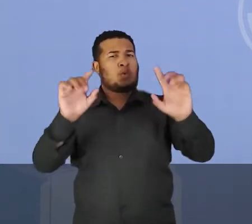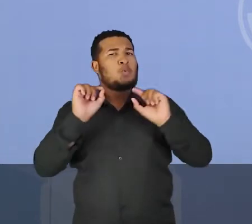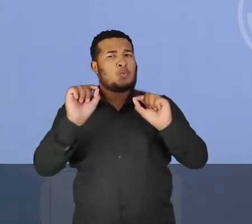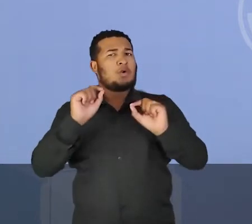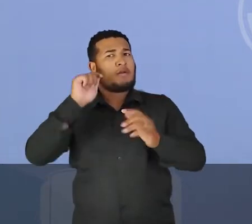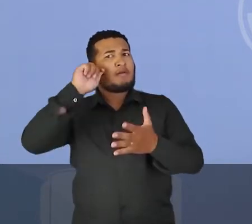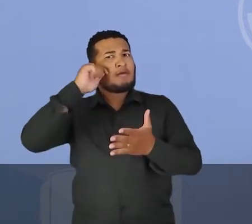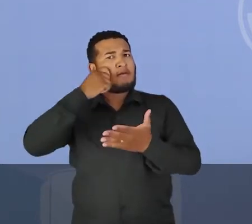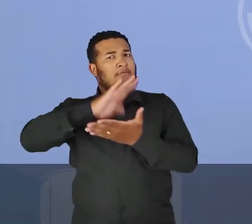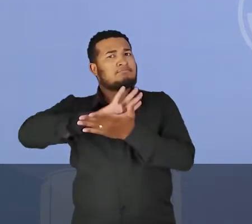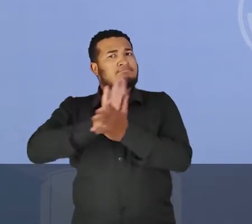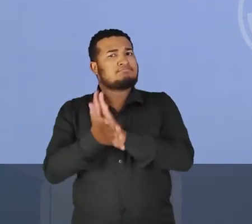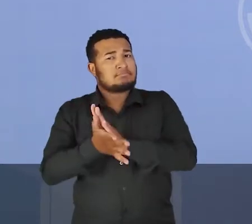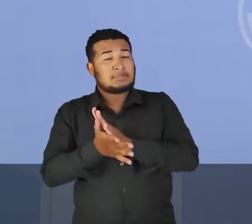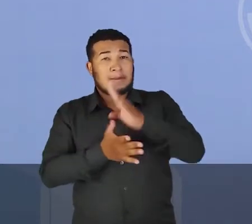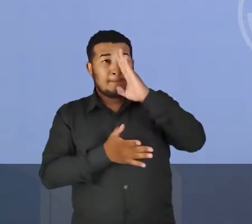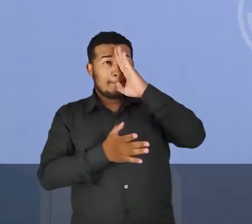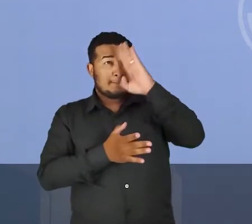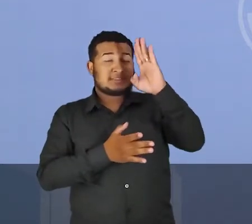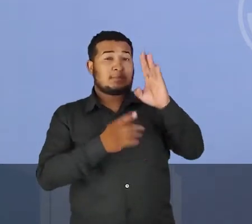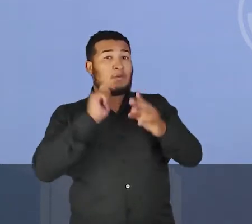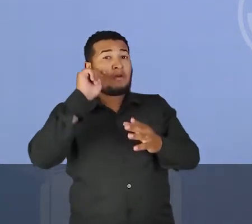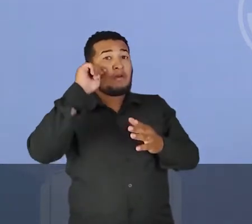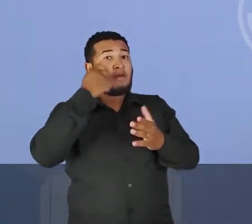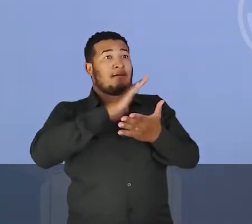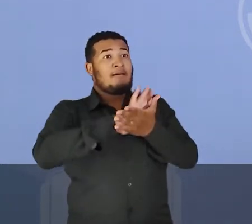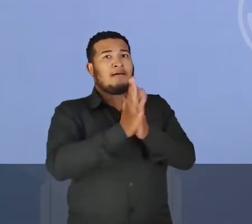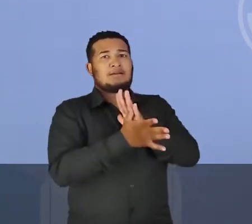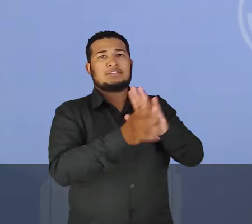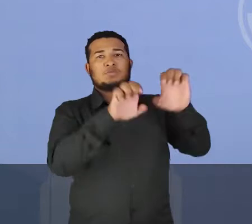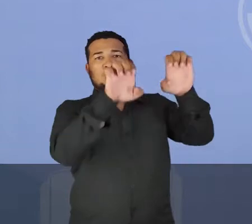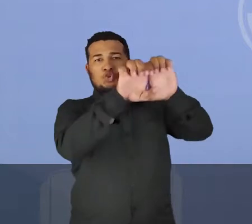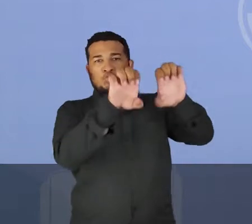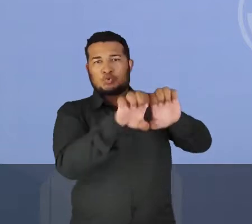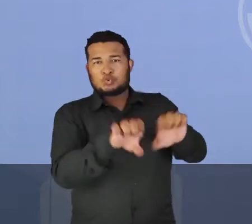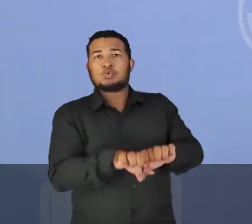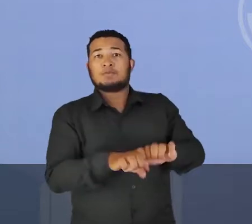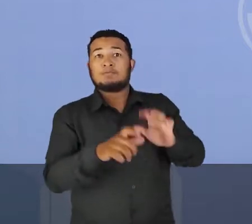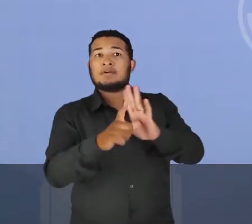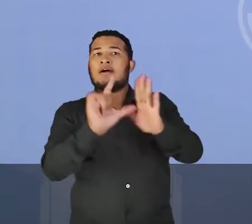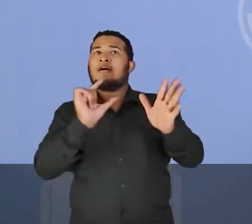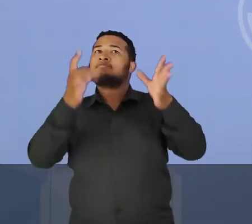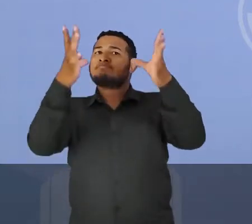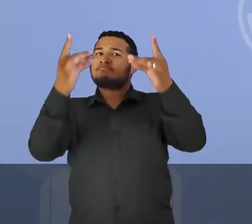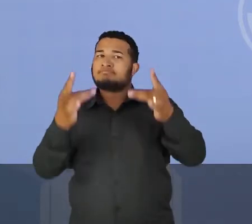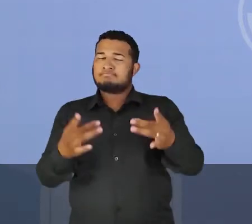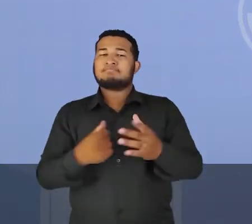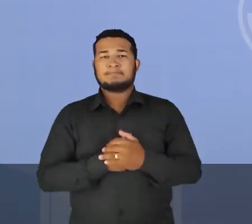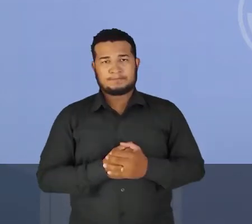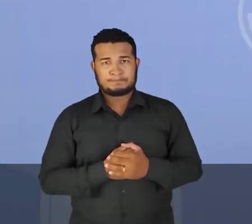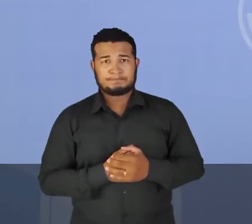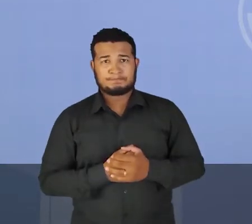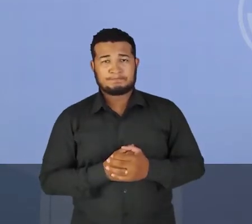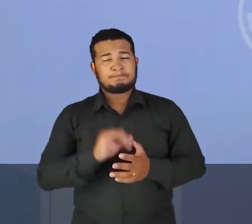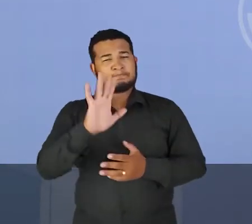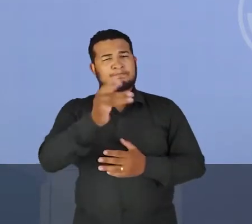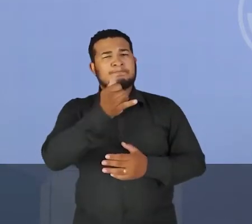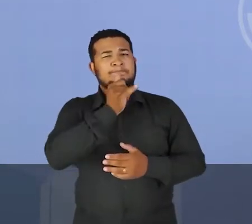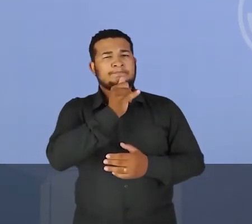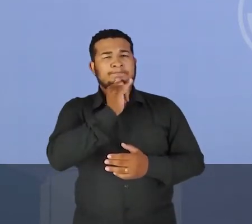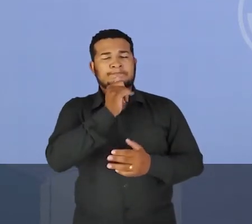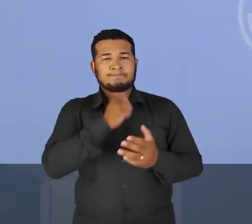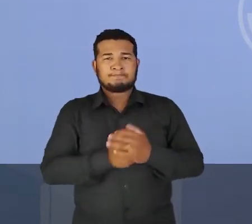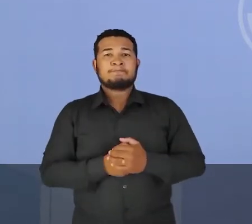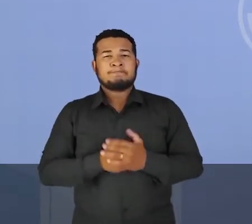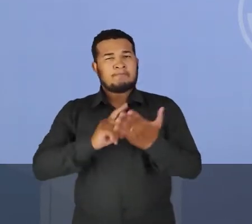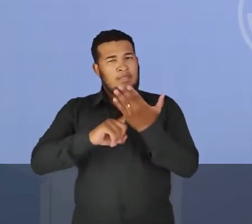racismo e principalmente o que é o racismo estrutural antes da gente ver uma definição. Vamos supor que você, por